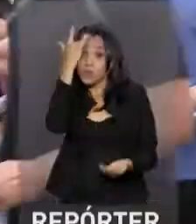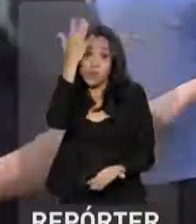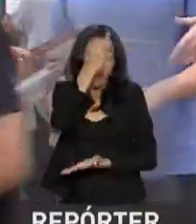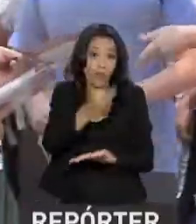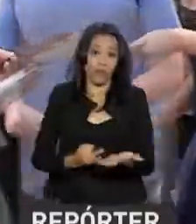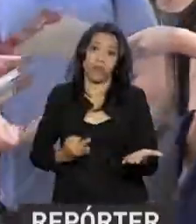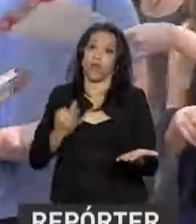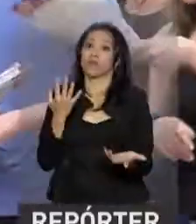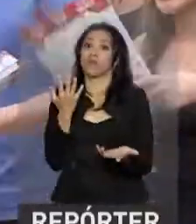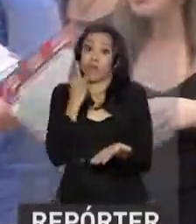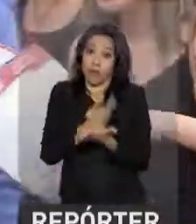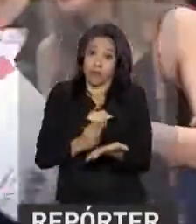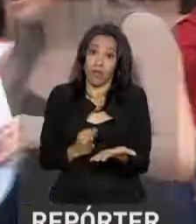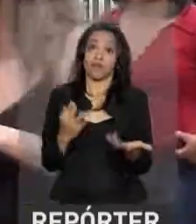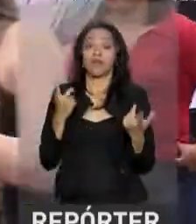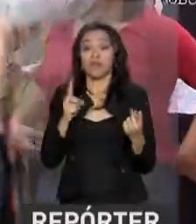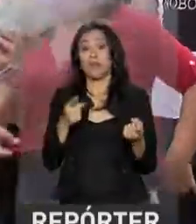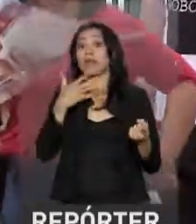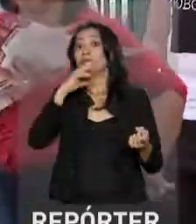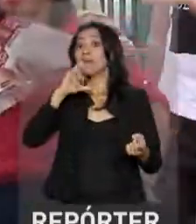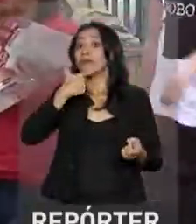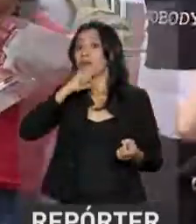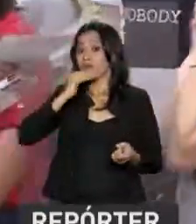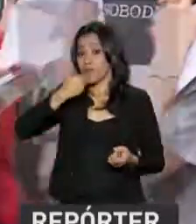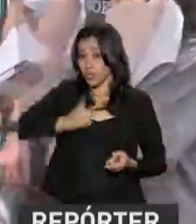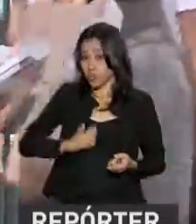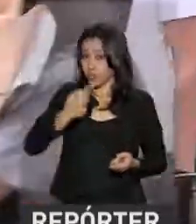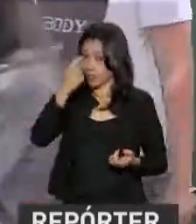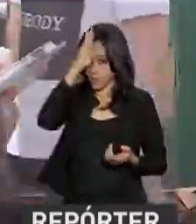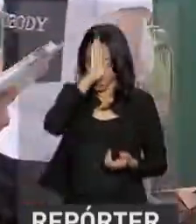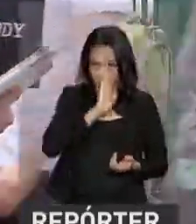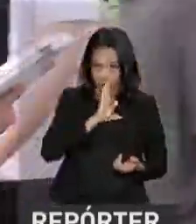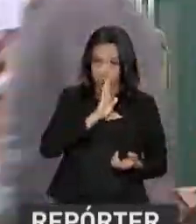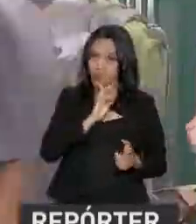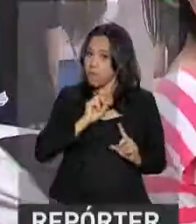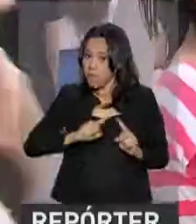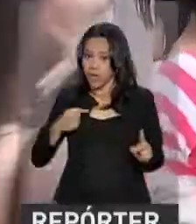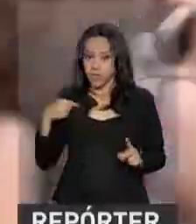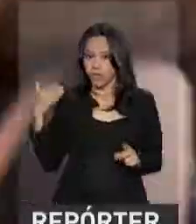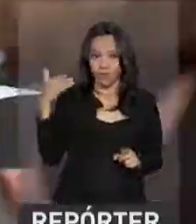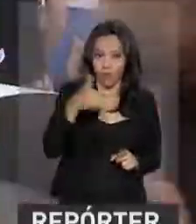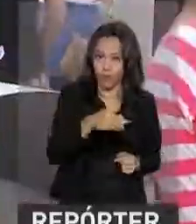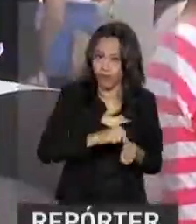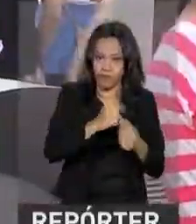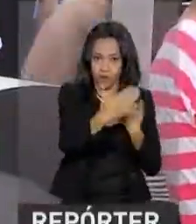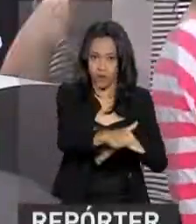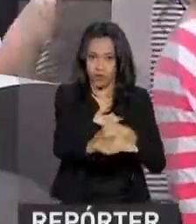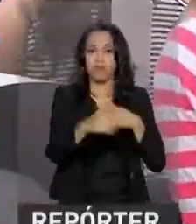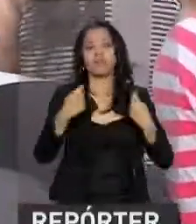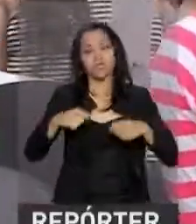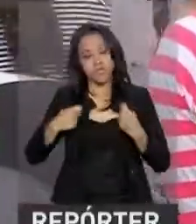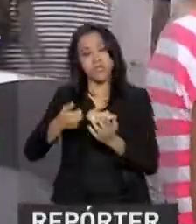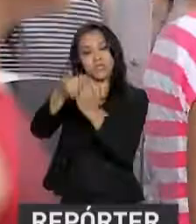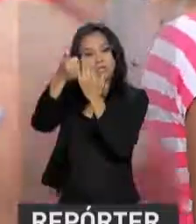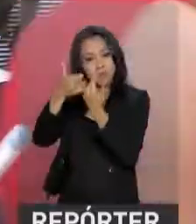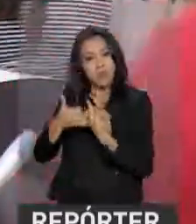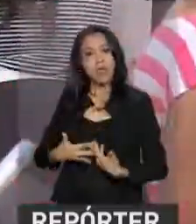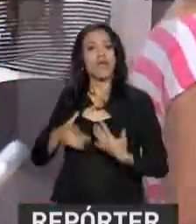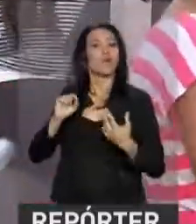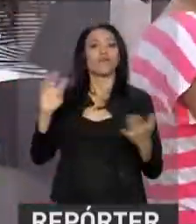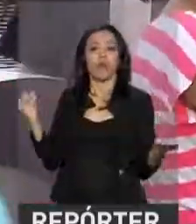os alunos que pediram isenção do pagamento no o passado mas não compareceram às provas tiveram que justificar a ausência